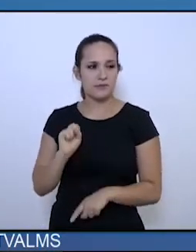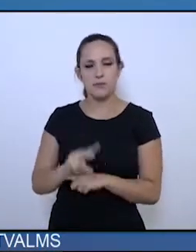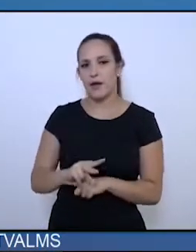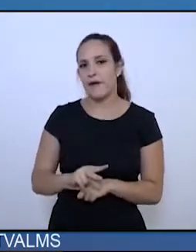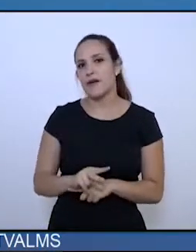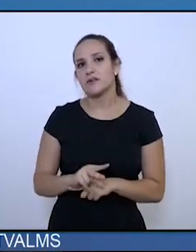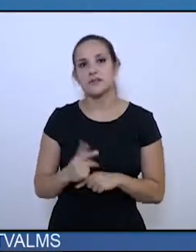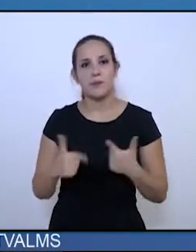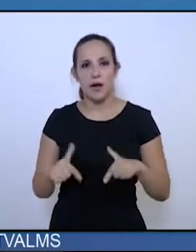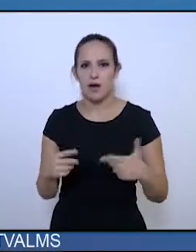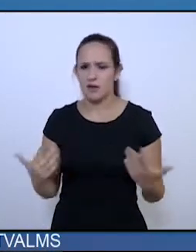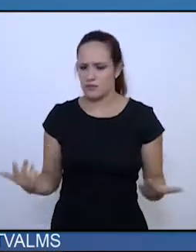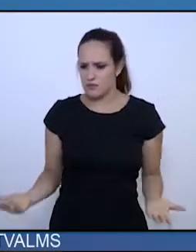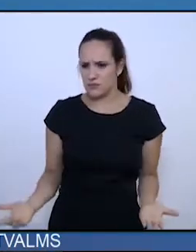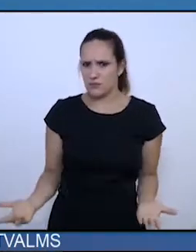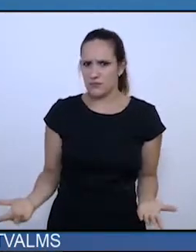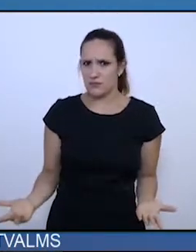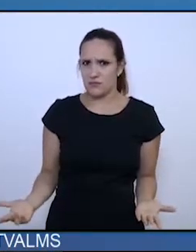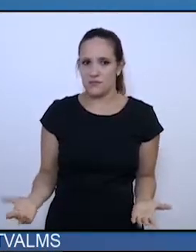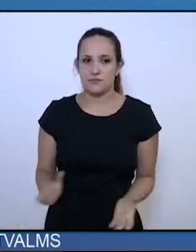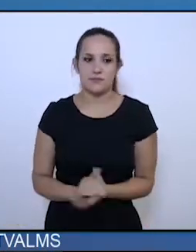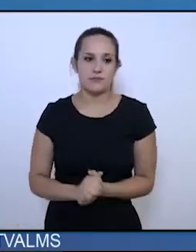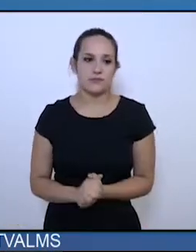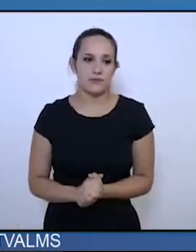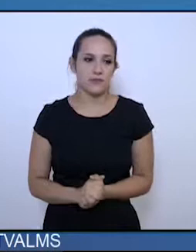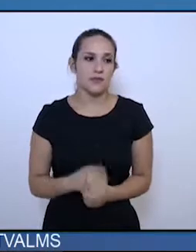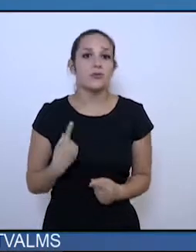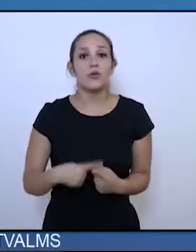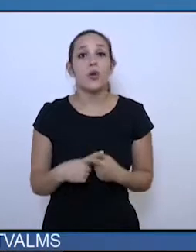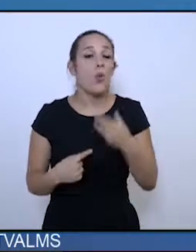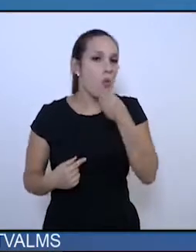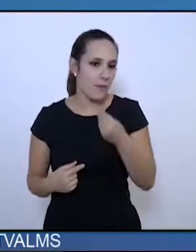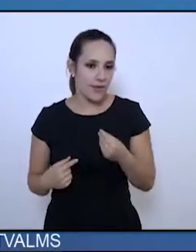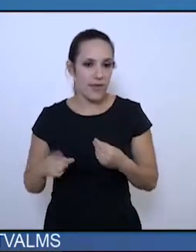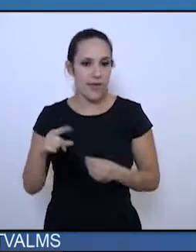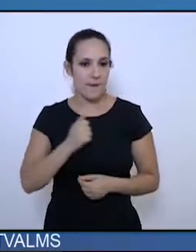ser. Porque o ministro que está assumindo